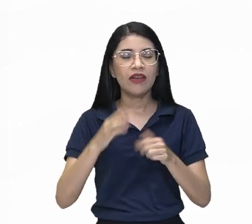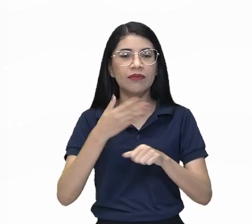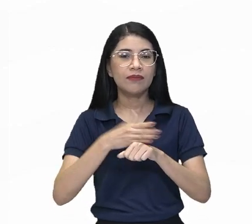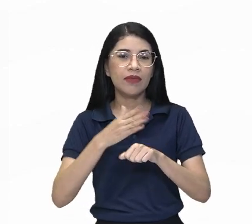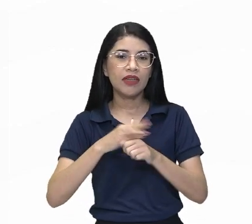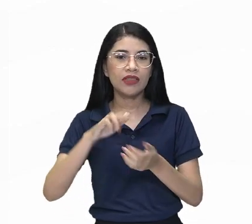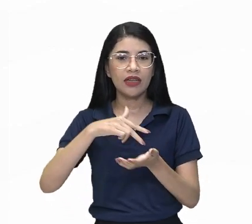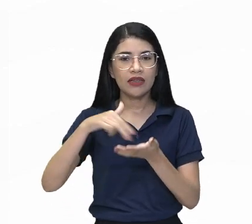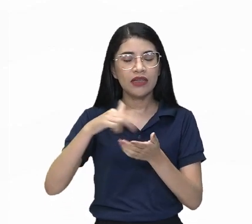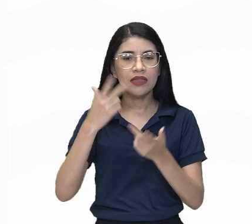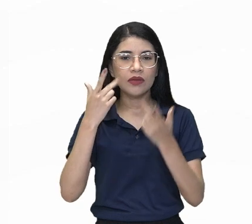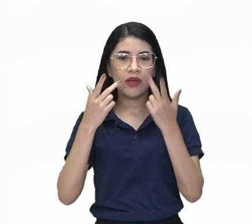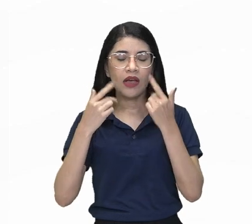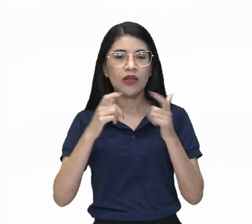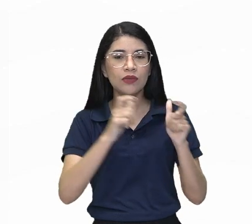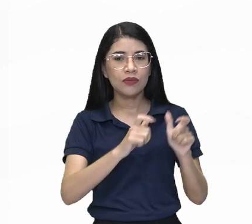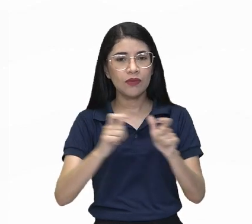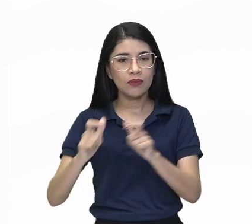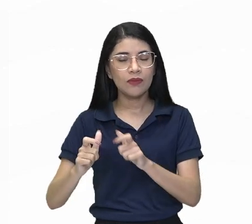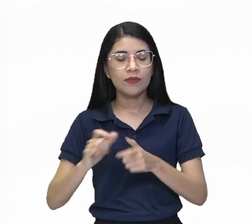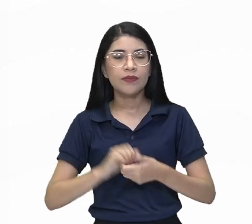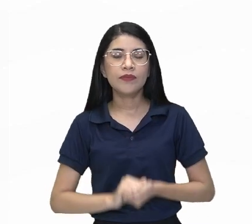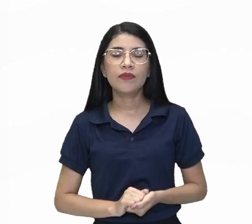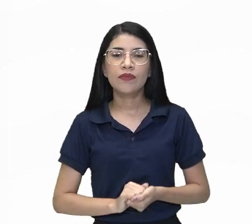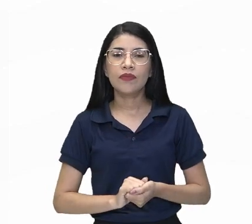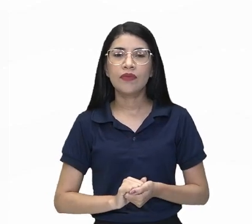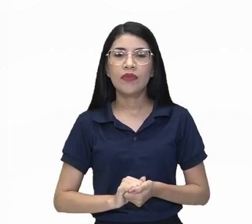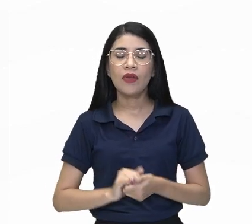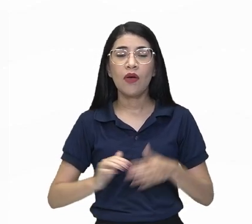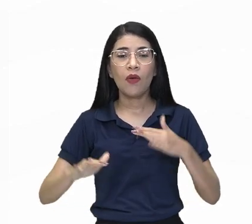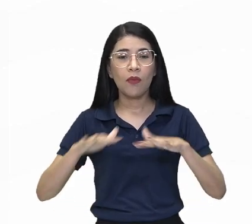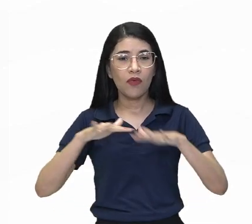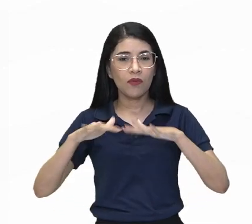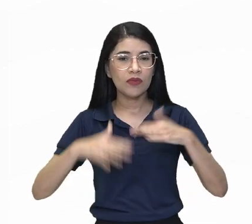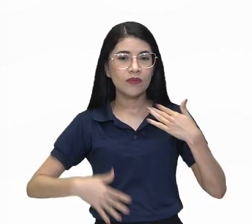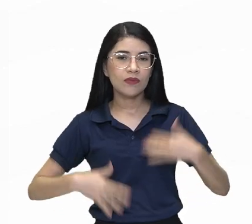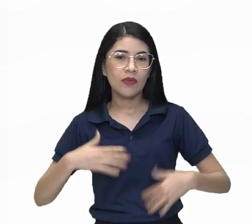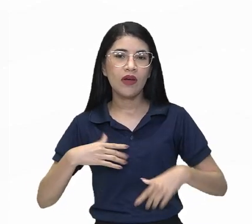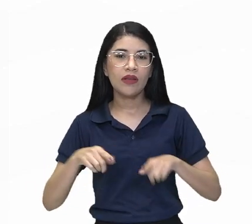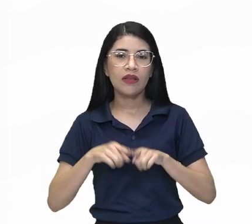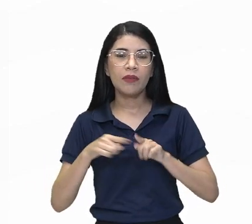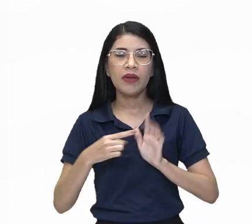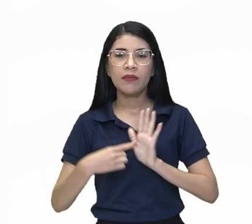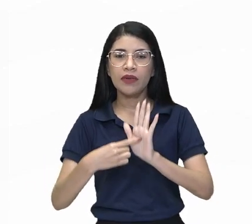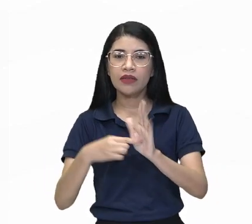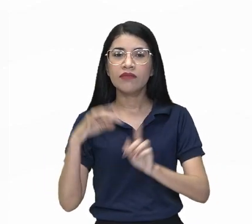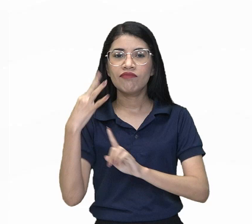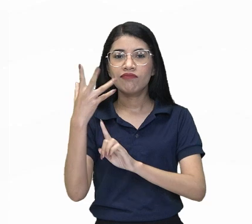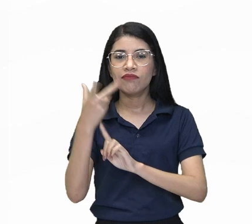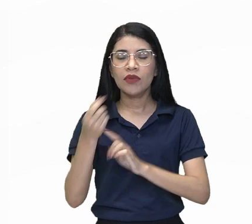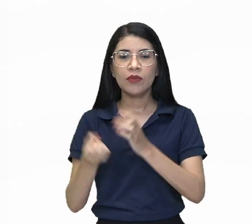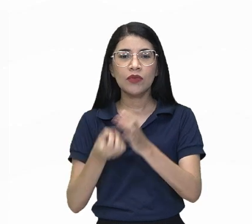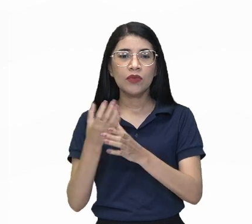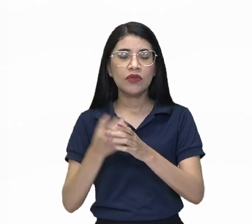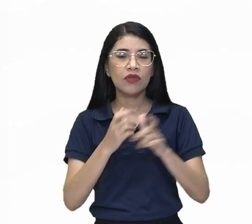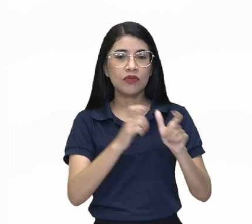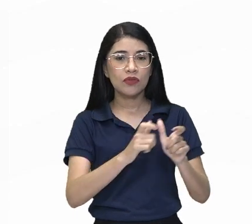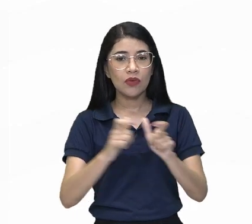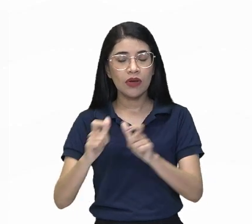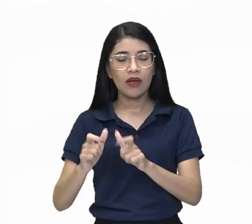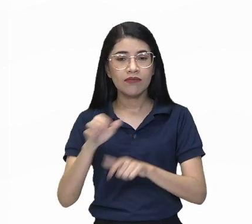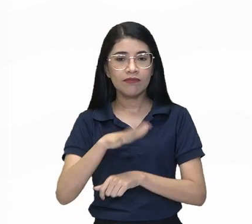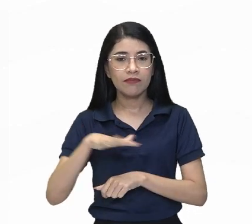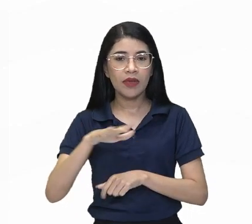do teatro em âmbito local. Movimentos corporais em manifestações artísticas produzidas em âmbito